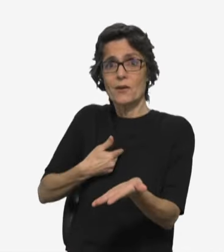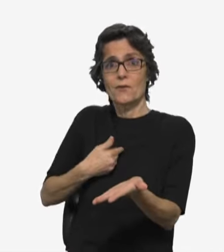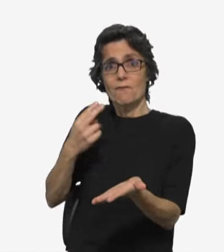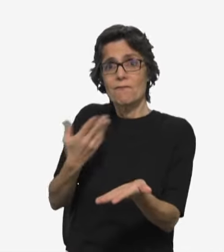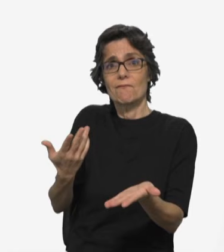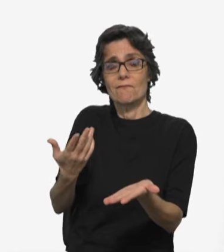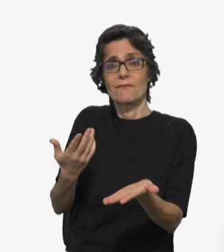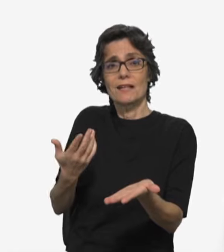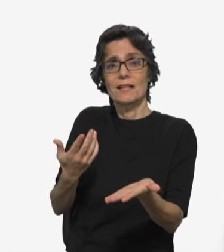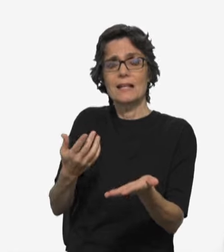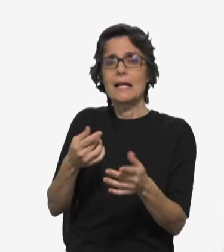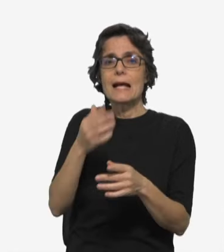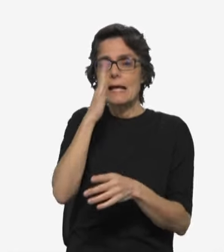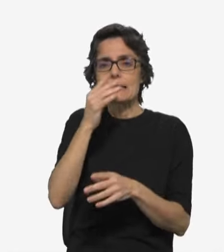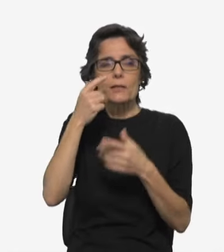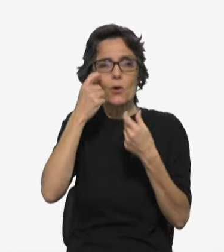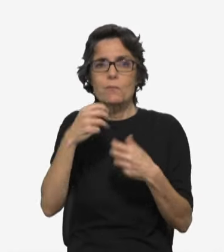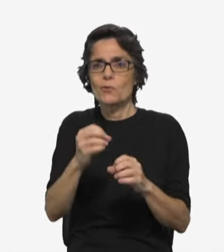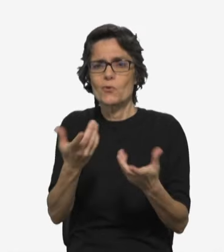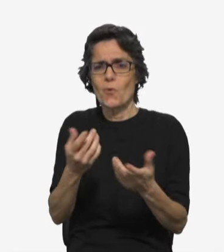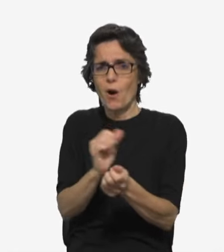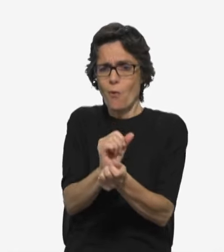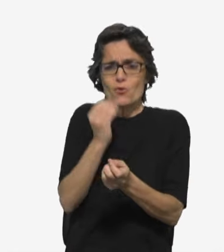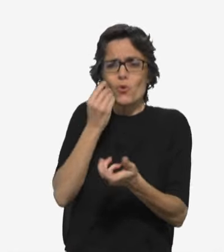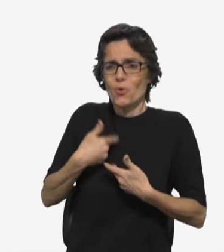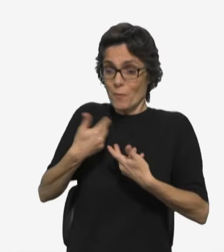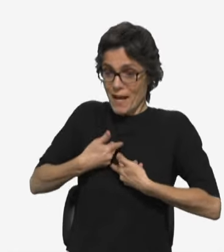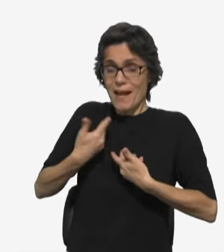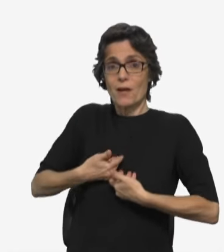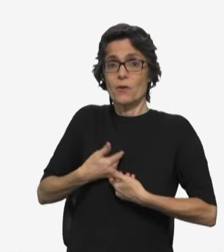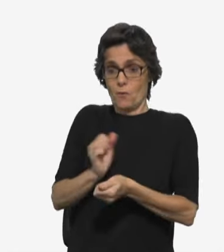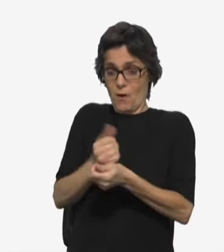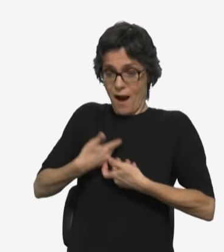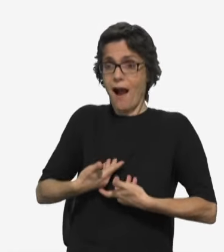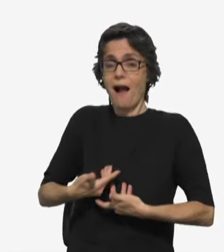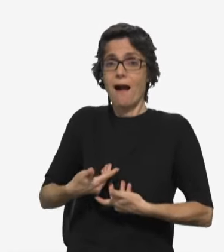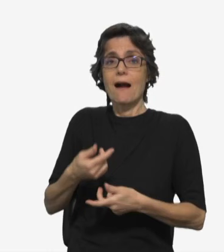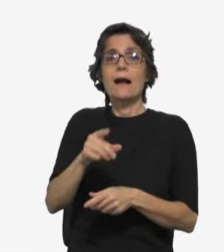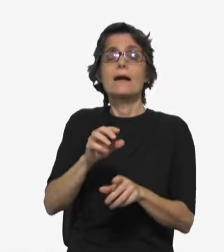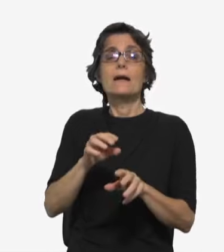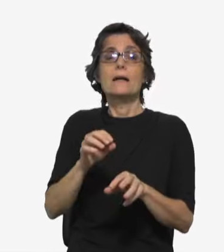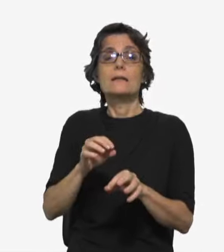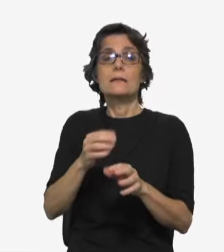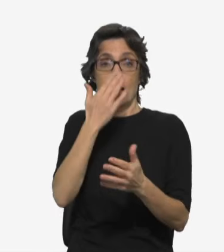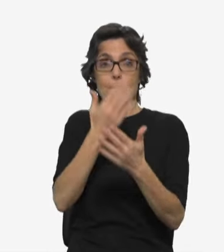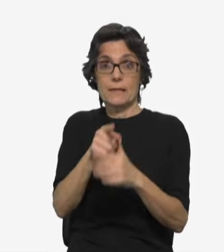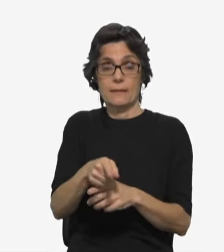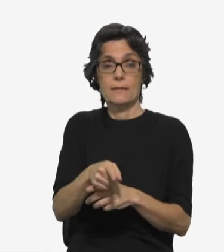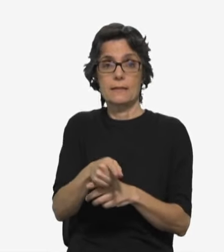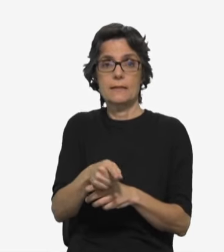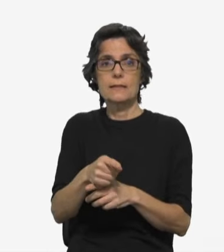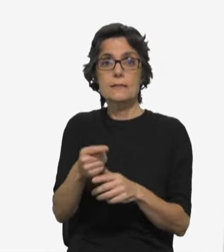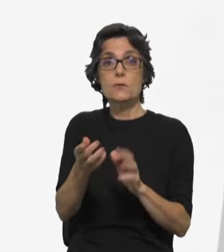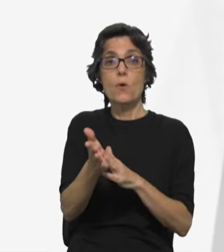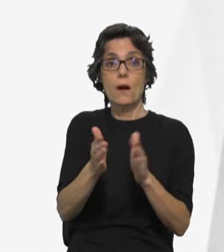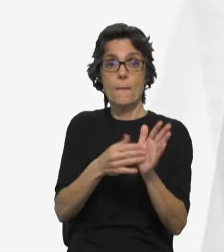Um espírito não tem carne nem ossos, como vedes que eu tenho." Dito isto, mostrou-lhes as